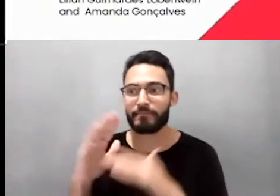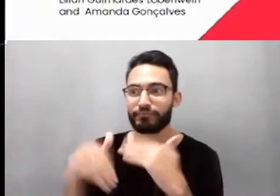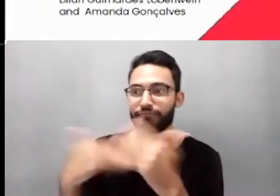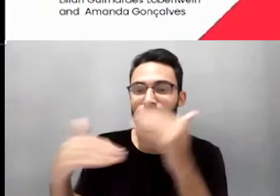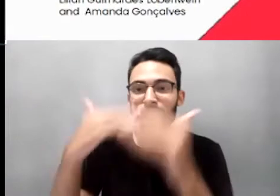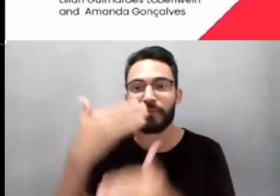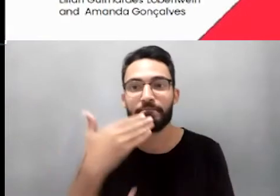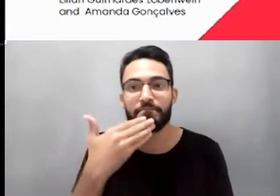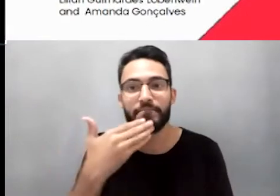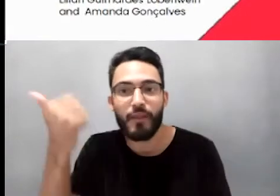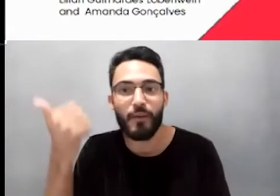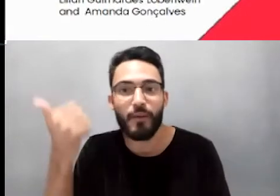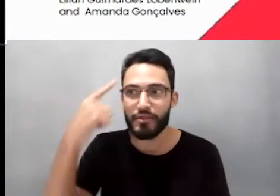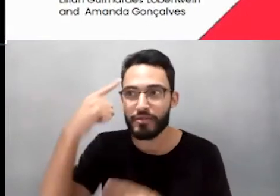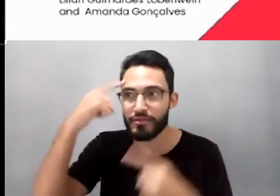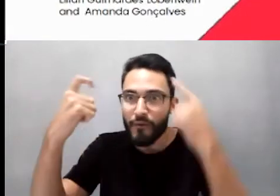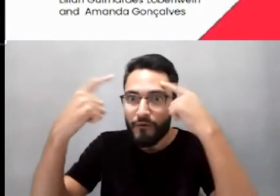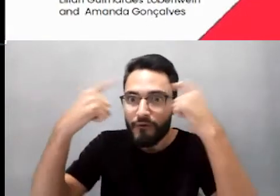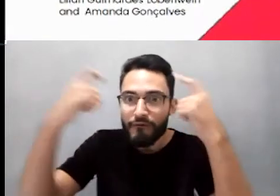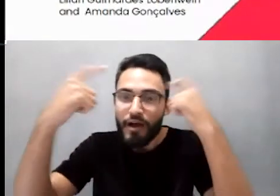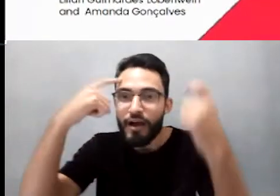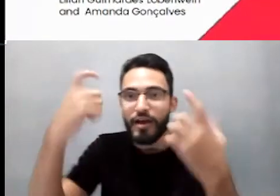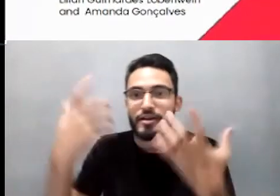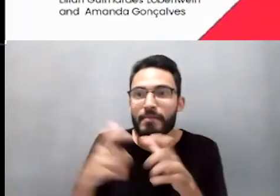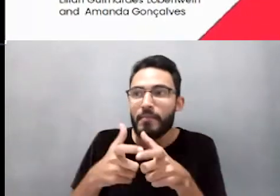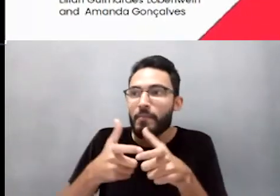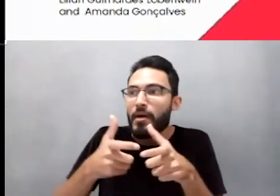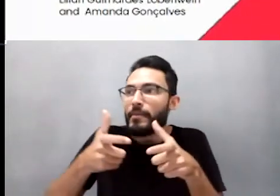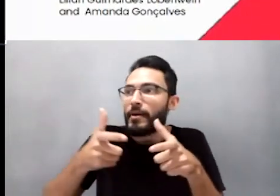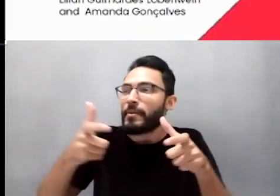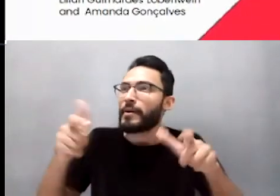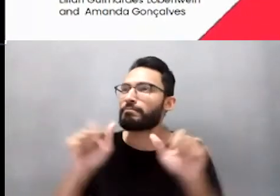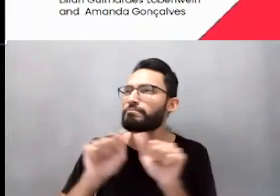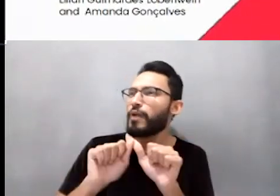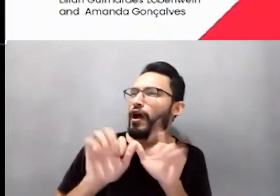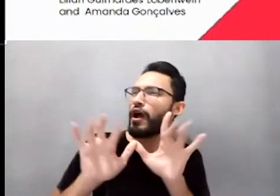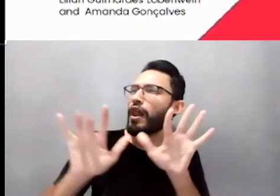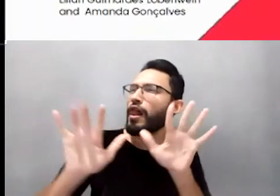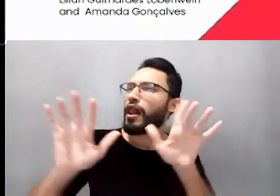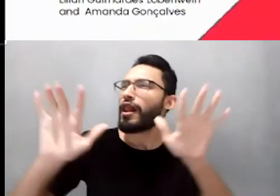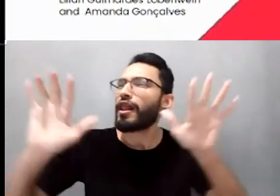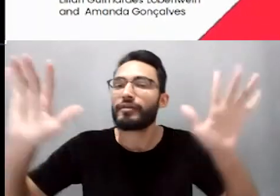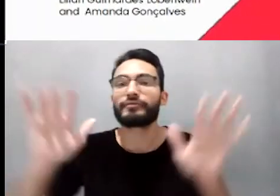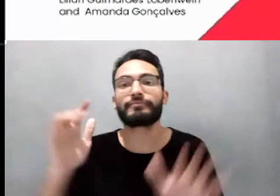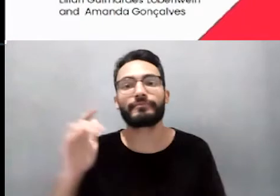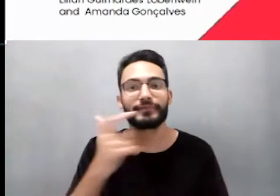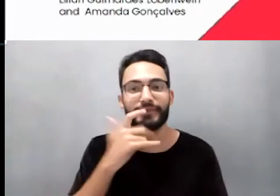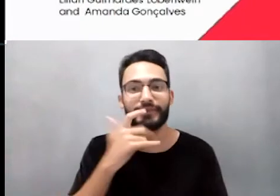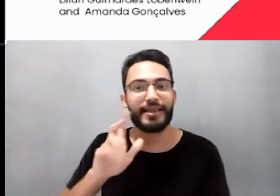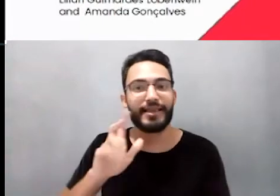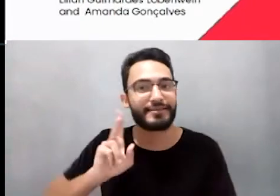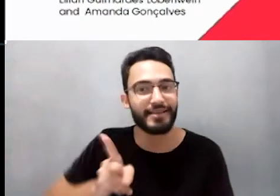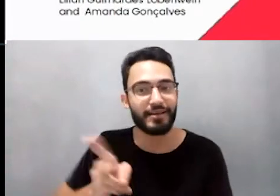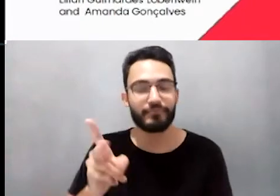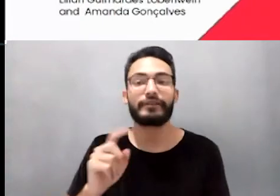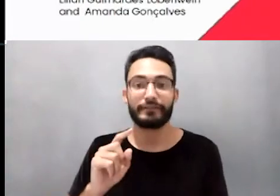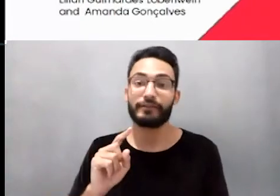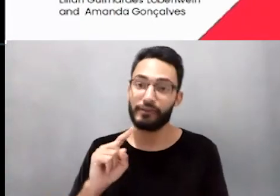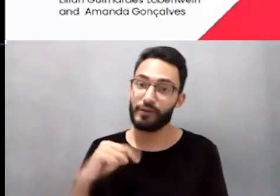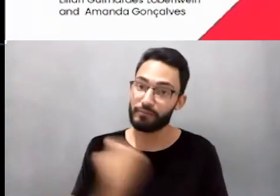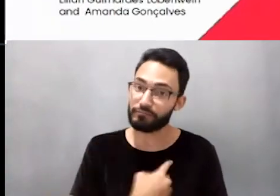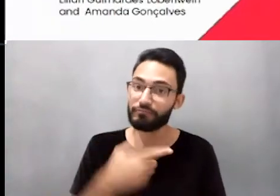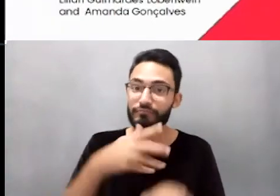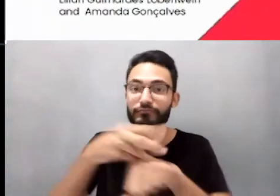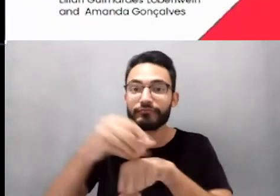buscando inovar, buscando crescer, buscando se expandir. E aí, atrelado a isso, a gente vai falar também um pouquinho sobre a